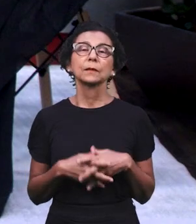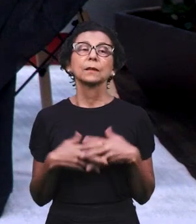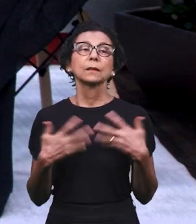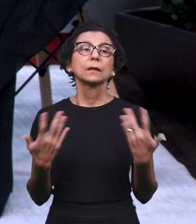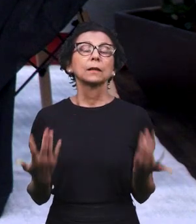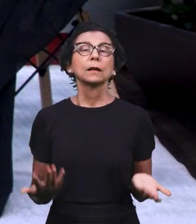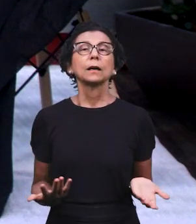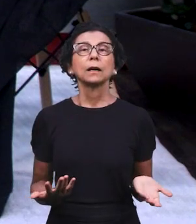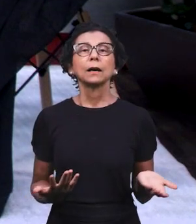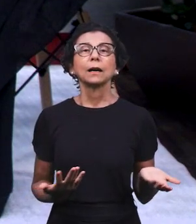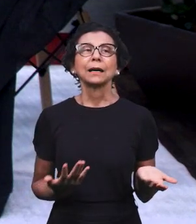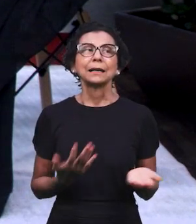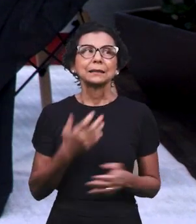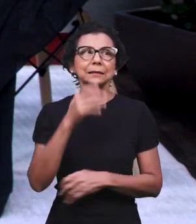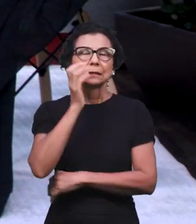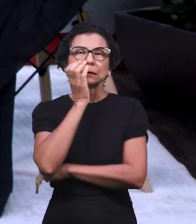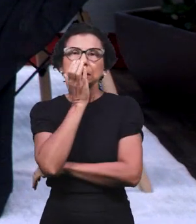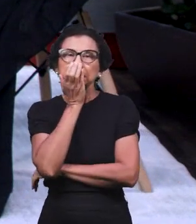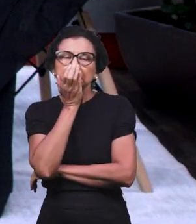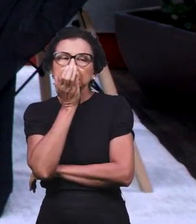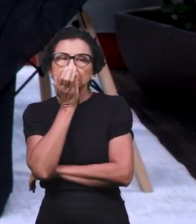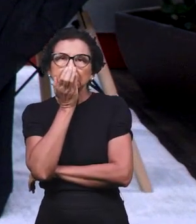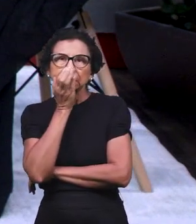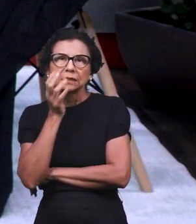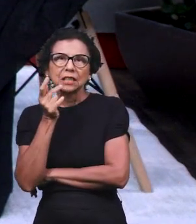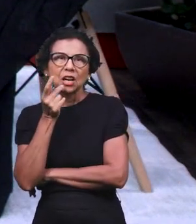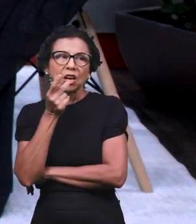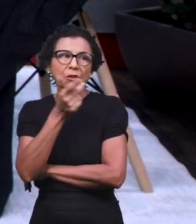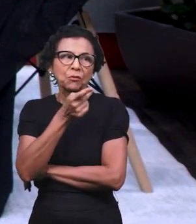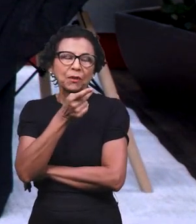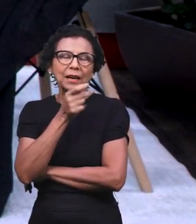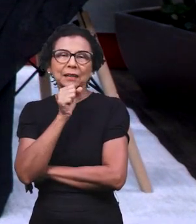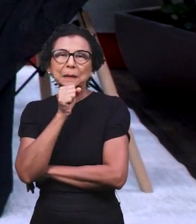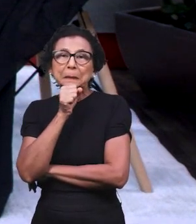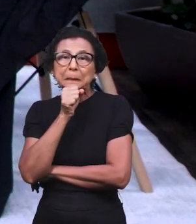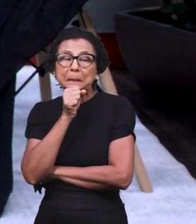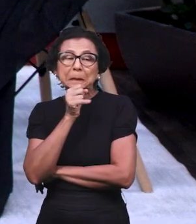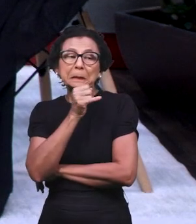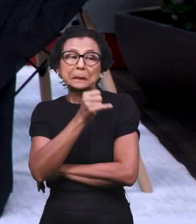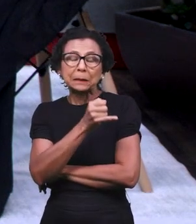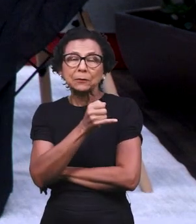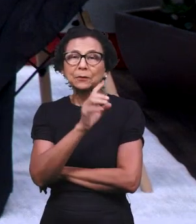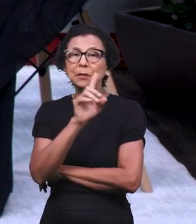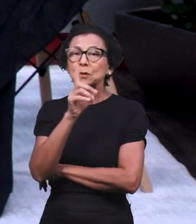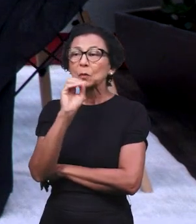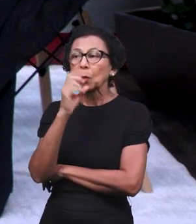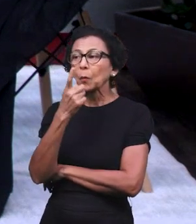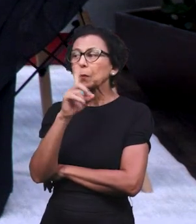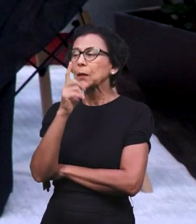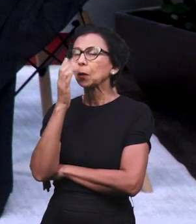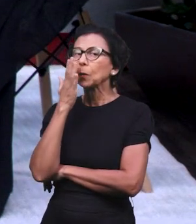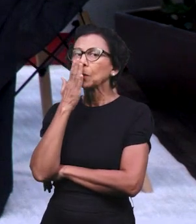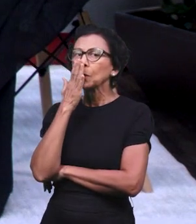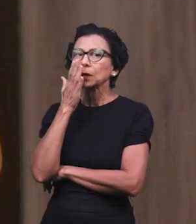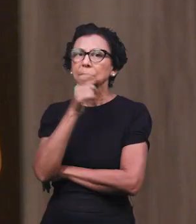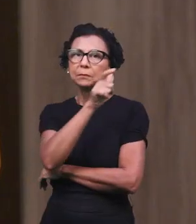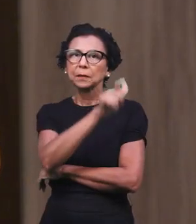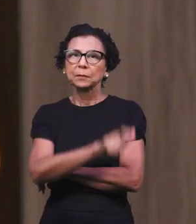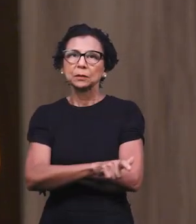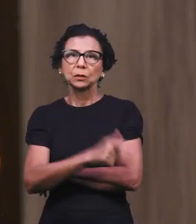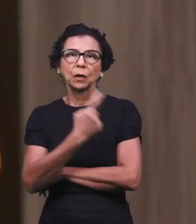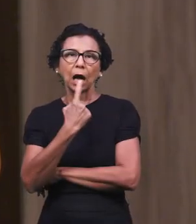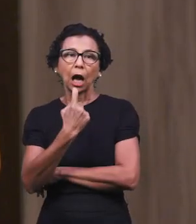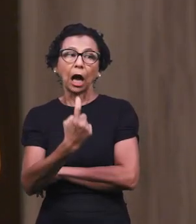né? Eu devo falar, não devo falar? Eu devo procurar quem? Né? E o cirurgião dentista, ele